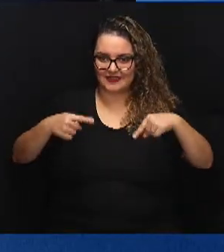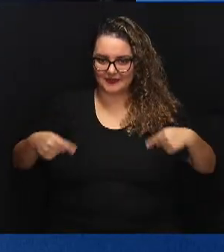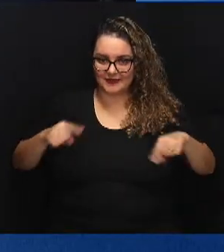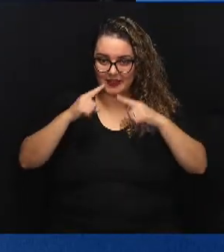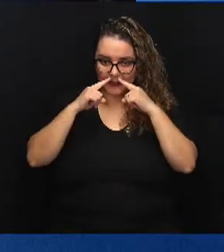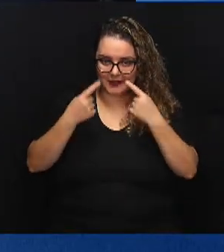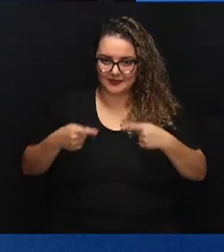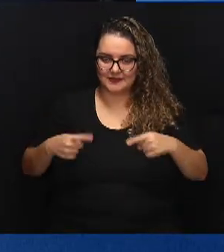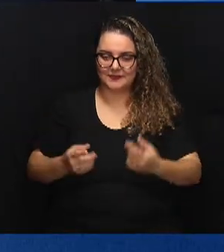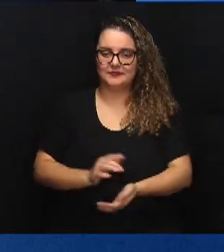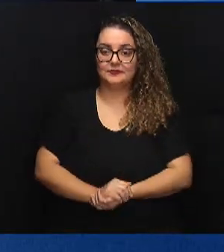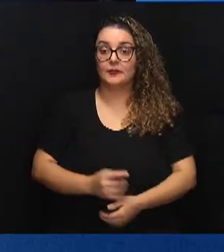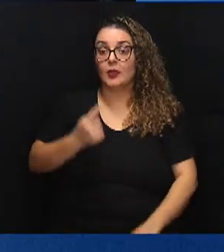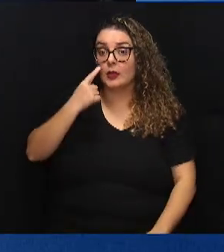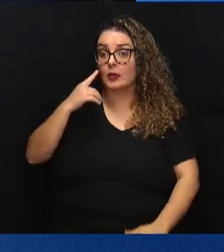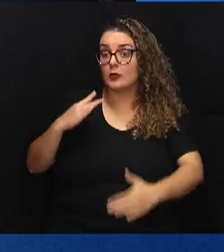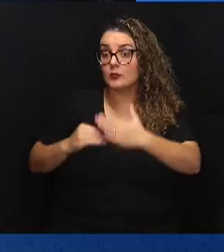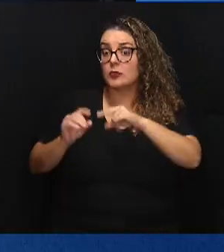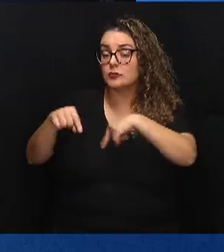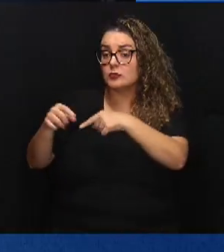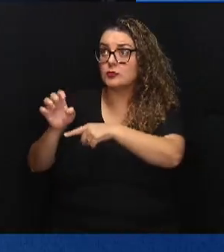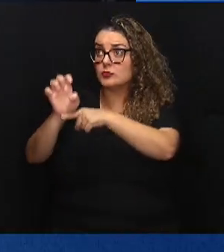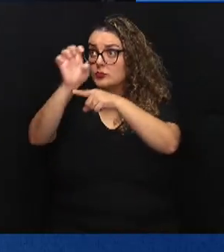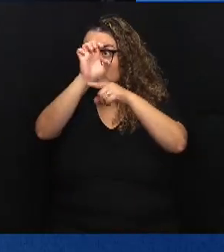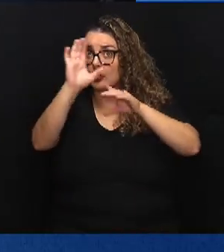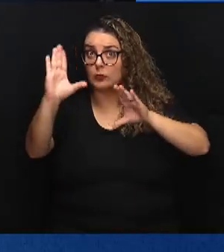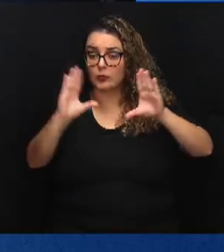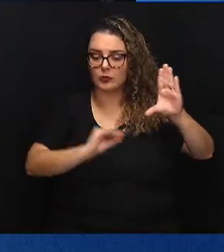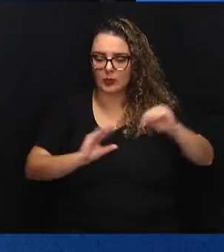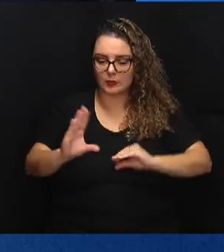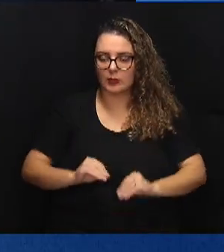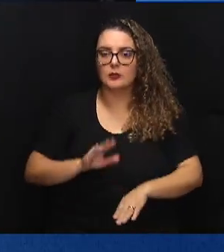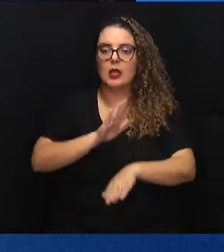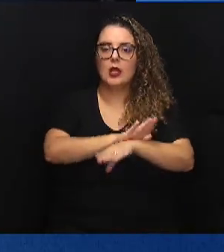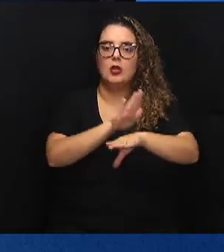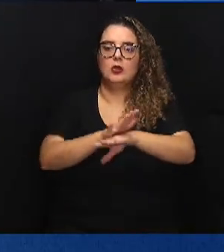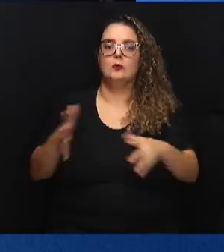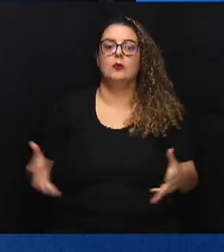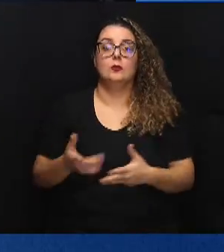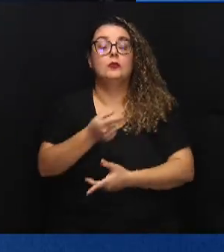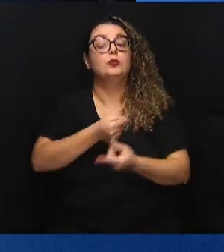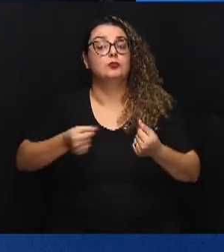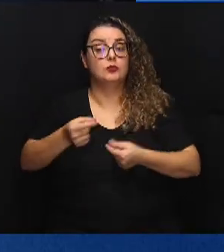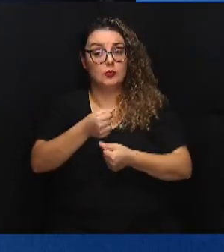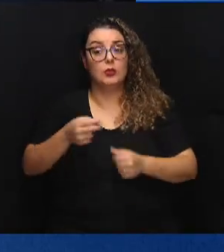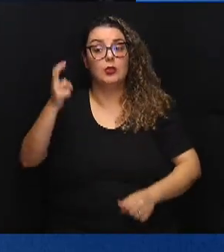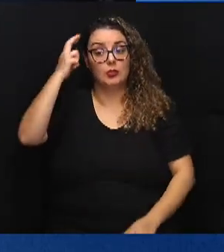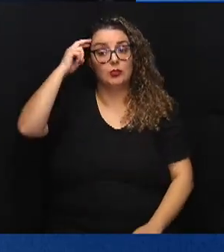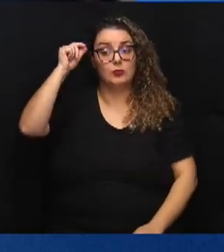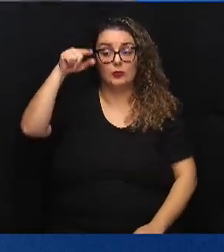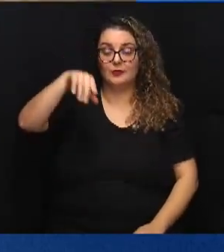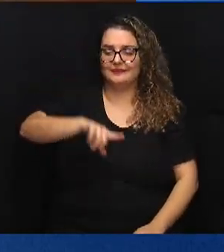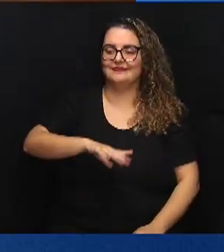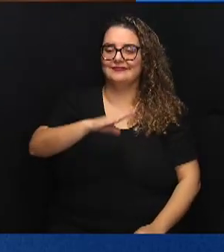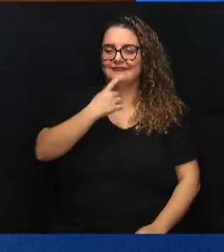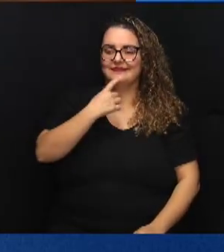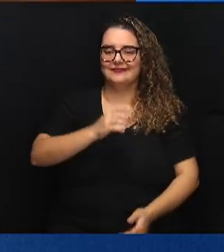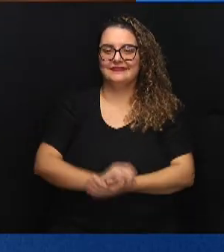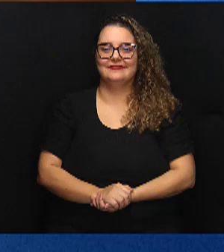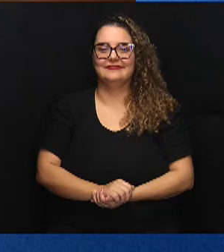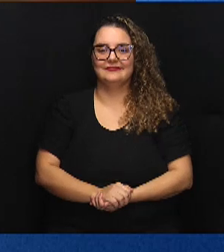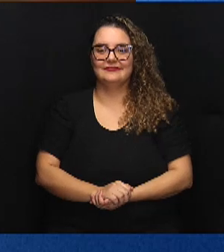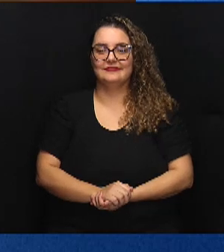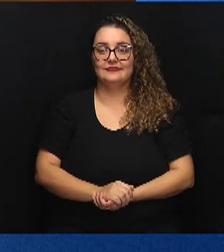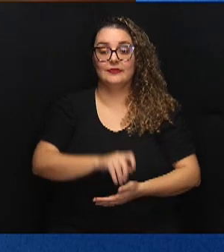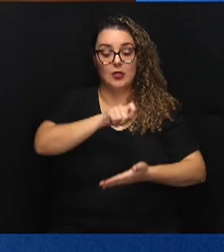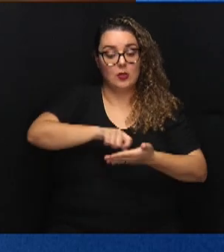como migrantes vindos de outros estados ajudam a colaborar com a economia e a cultura de Campinas. Tô na ponta